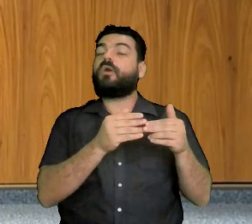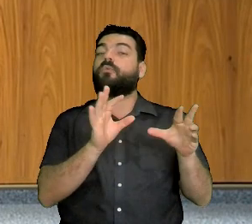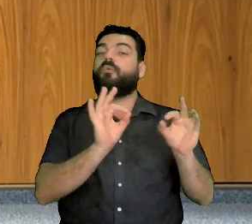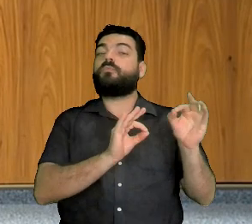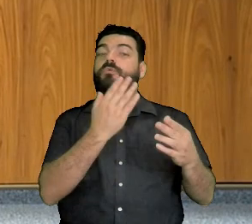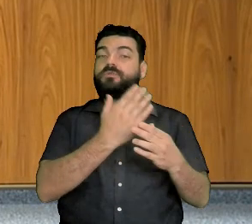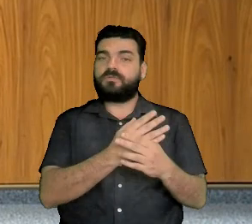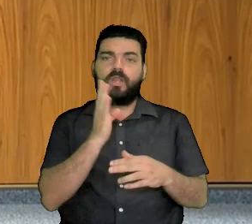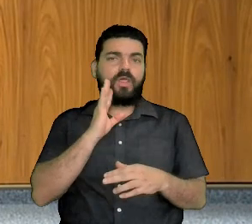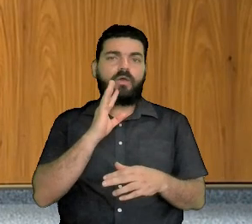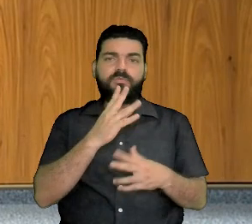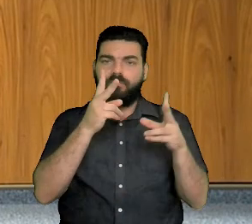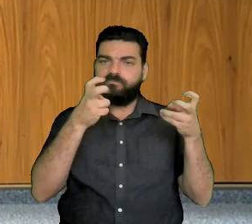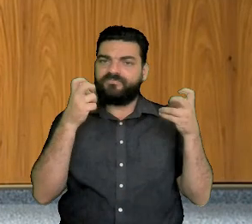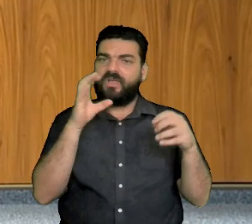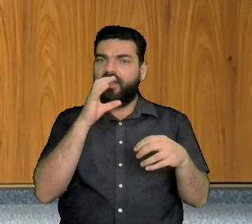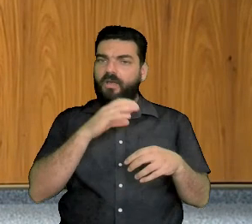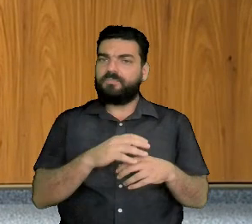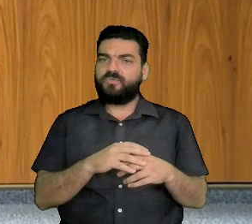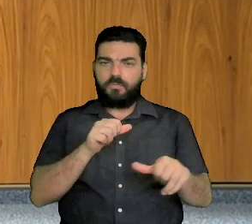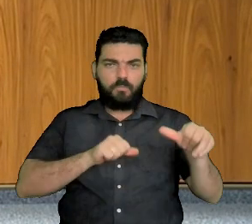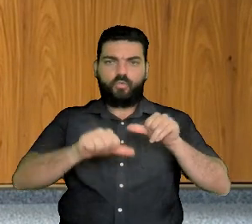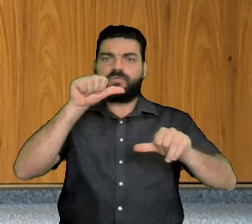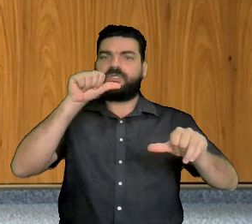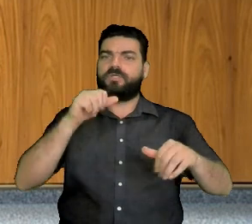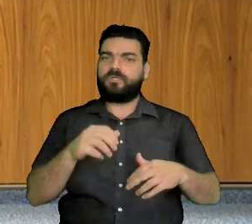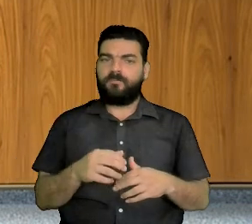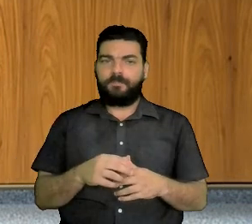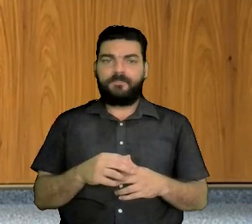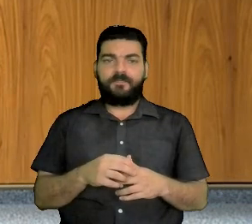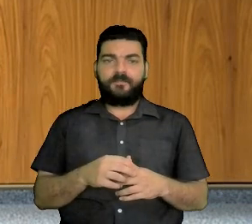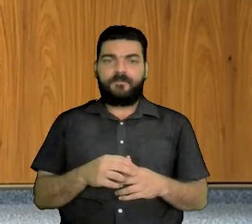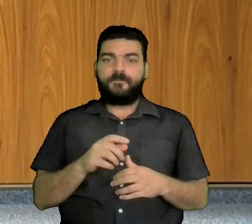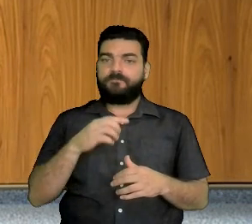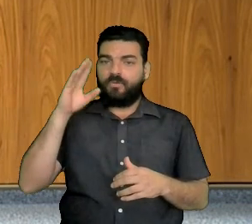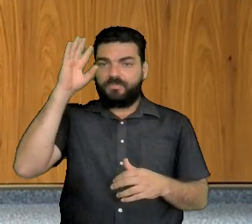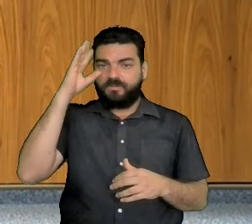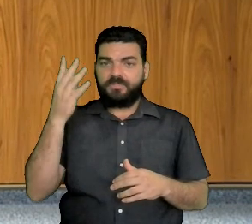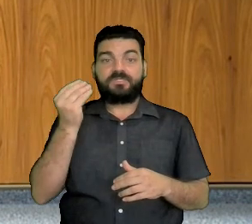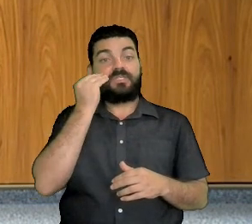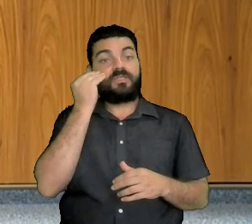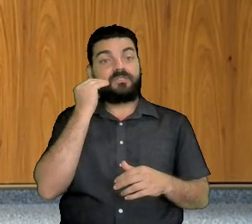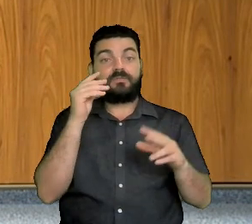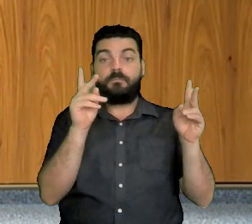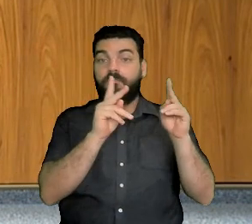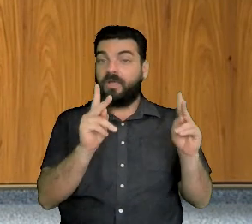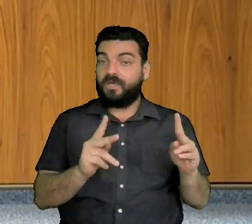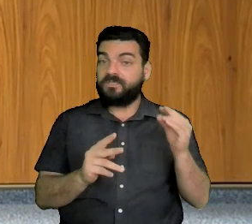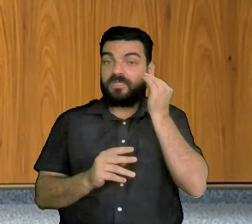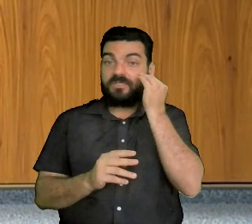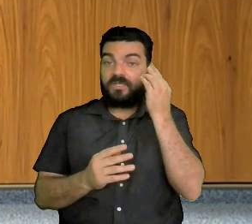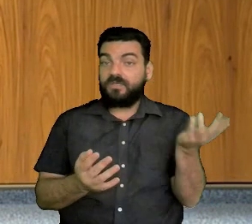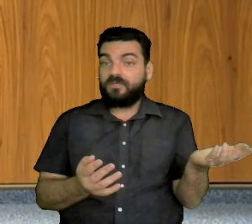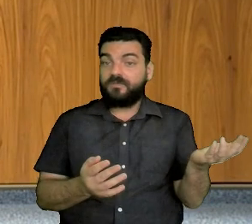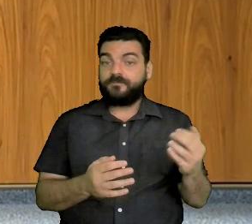Então, isso é muito bom. Isso vai nessa linha também de resolução consensual de